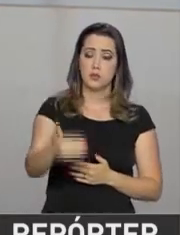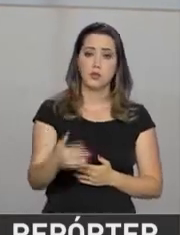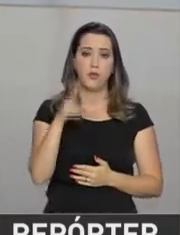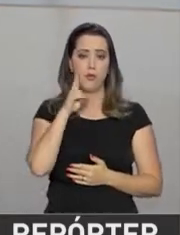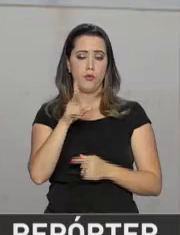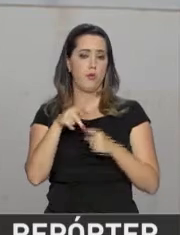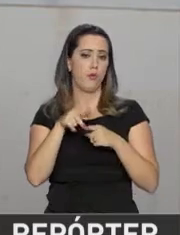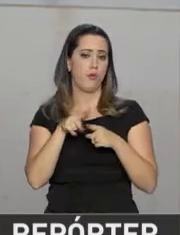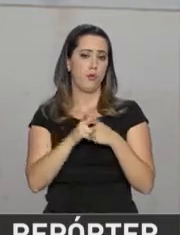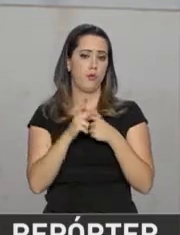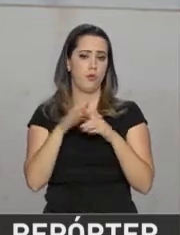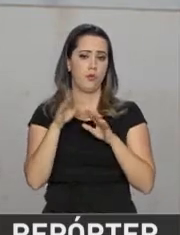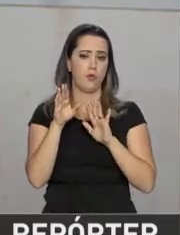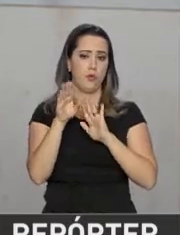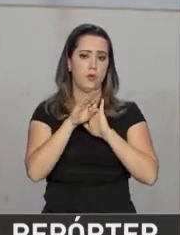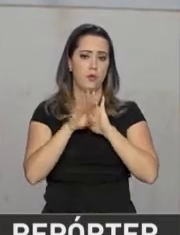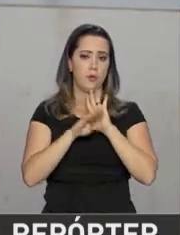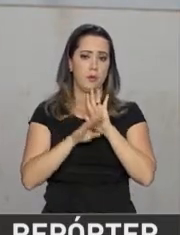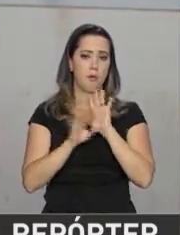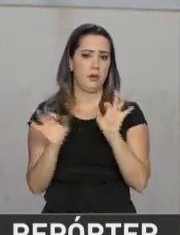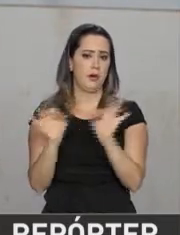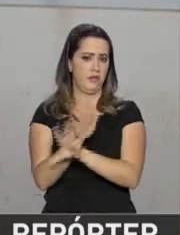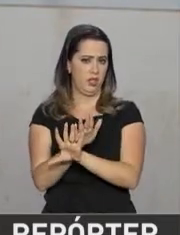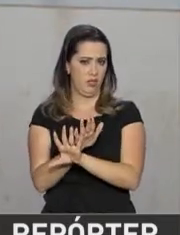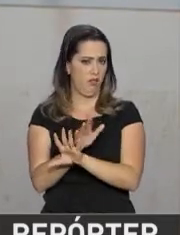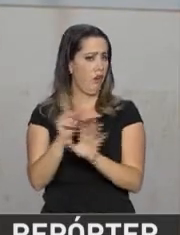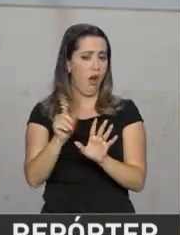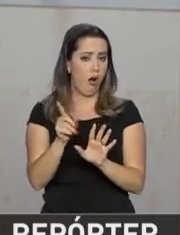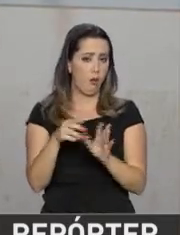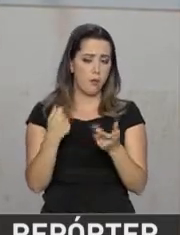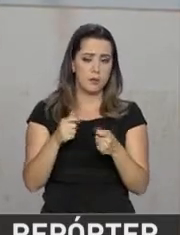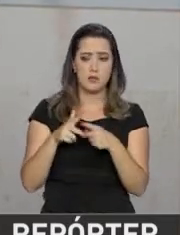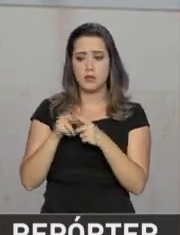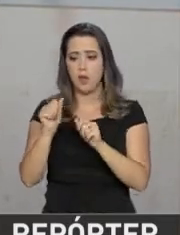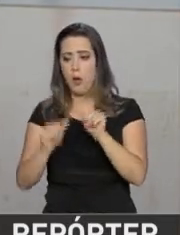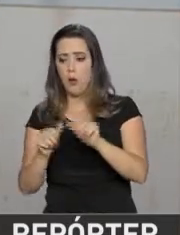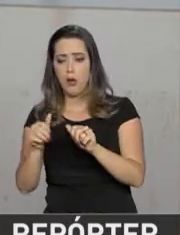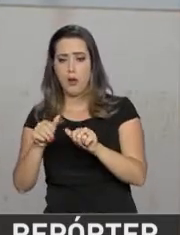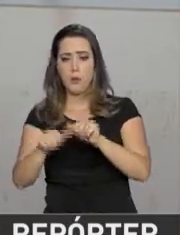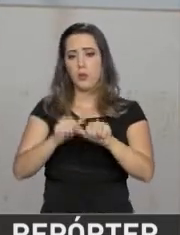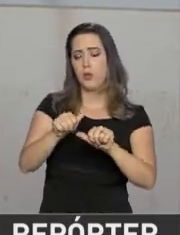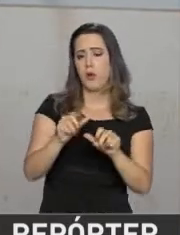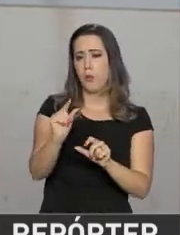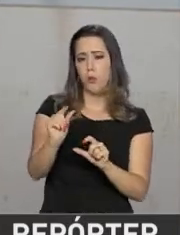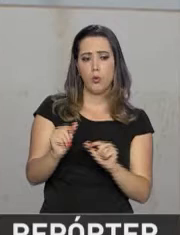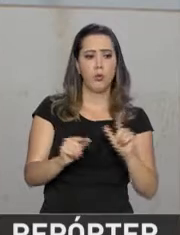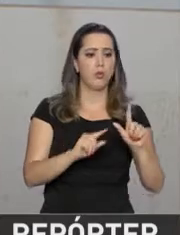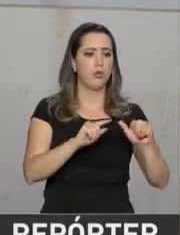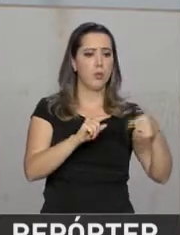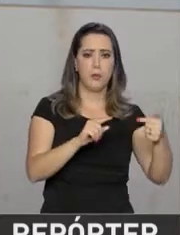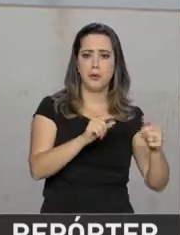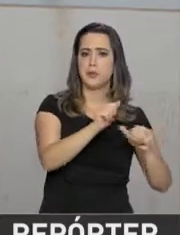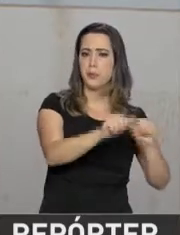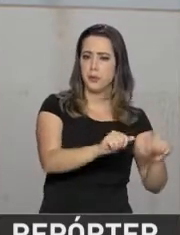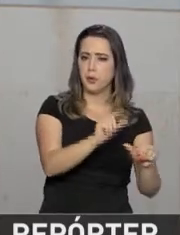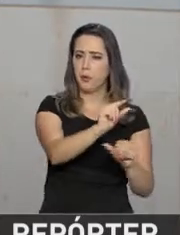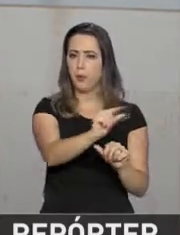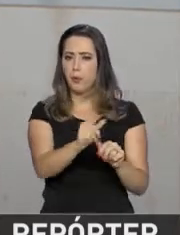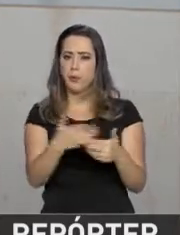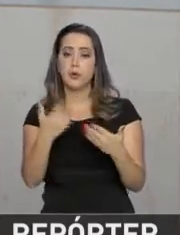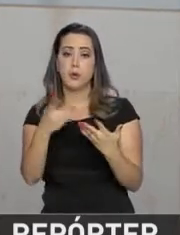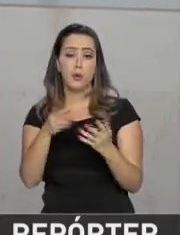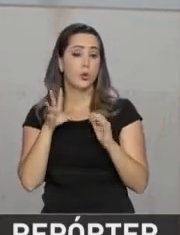rever não existe plano estanque ele tem que ter flexibilidade para que a gente vai ajustando e sobretudo porque todo o